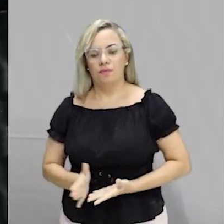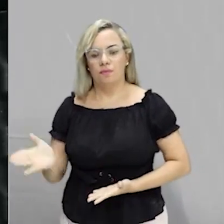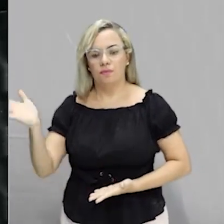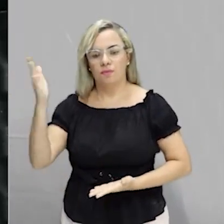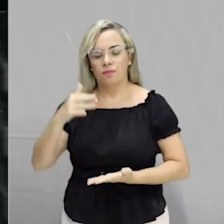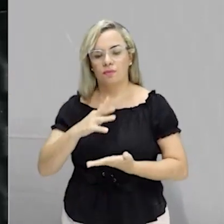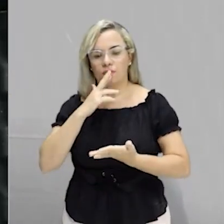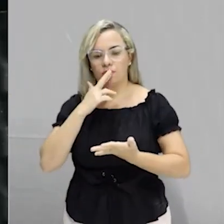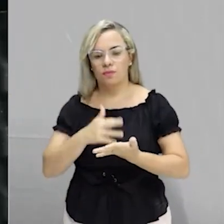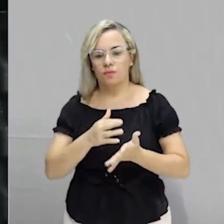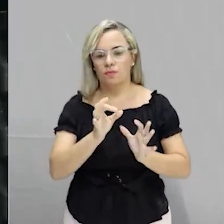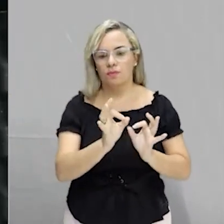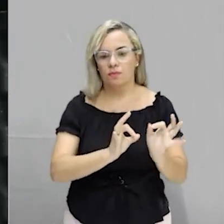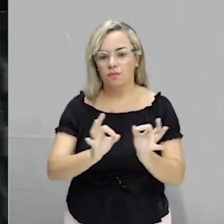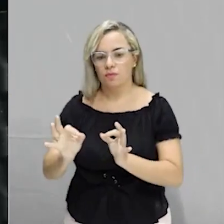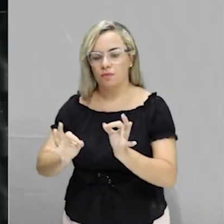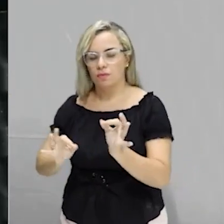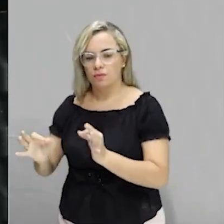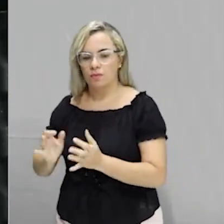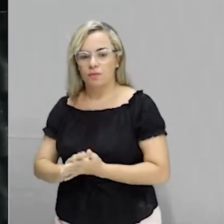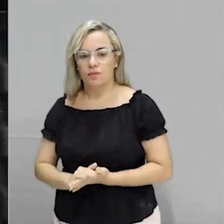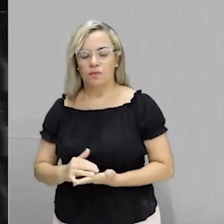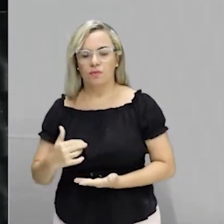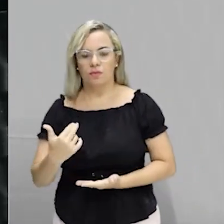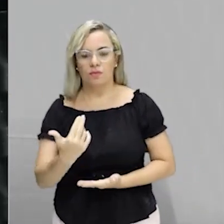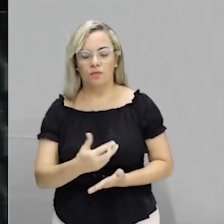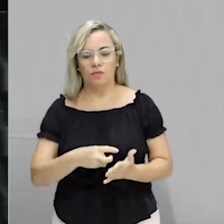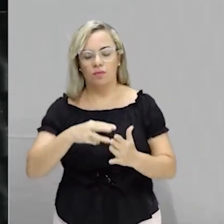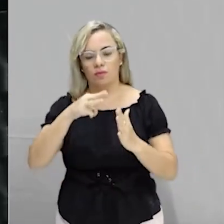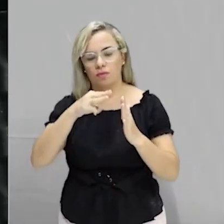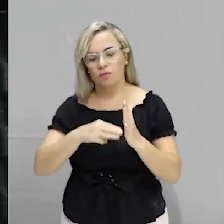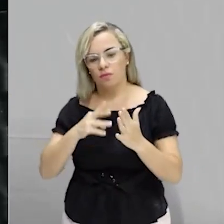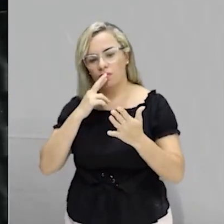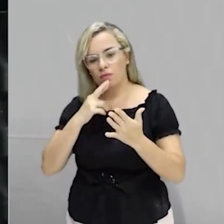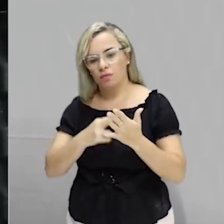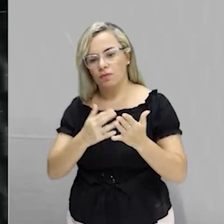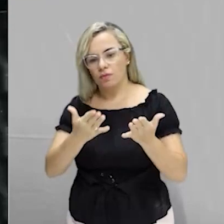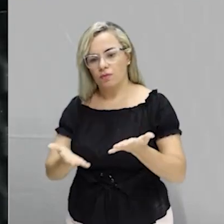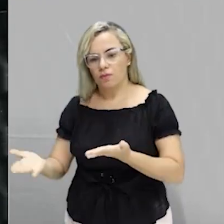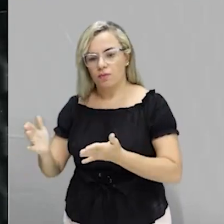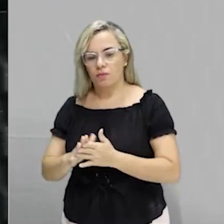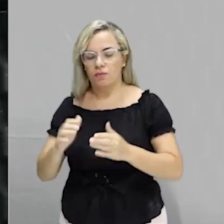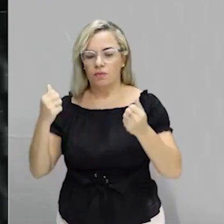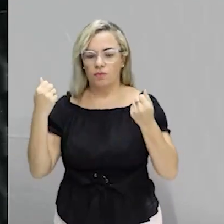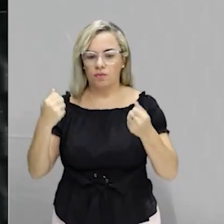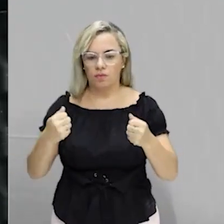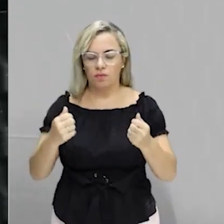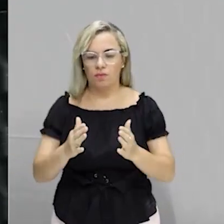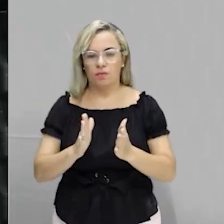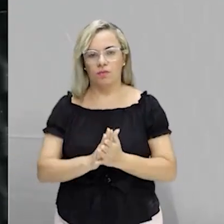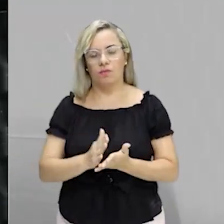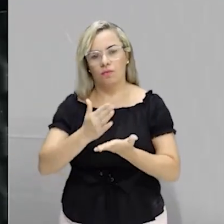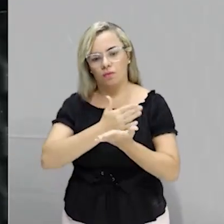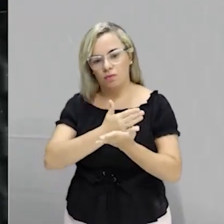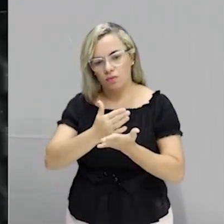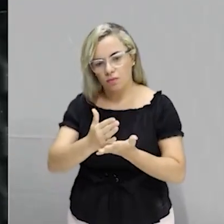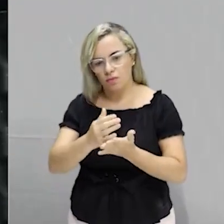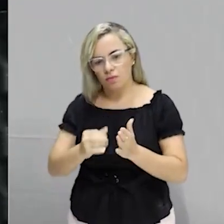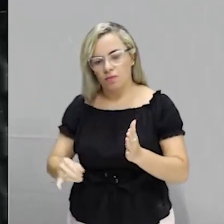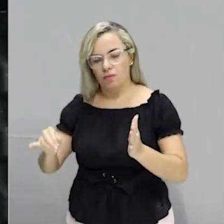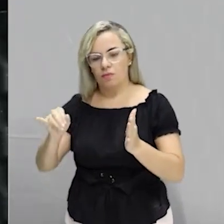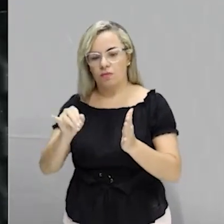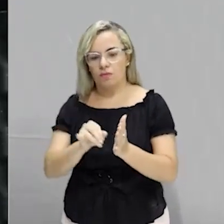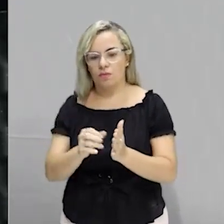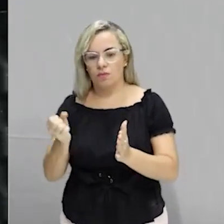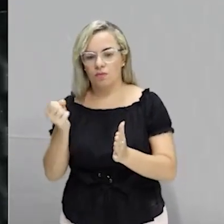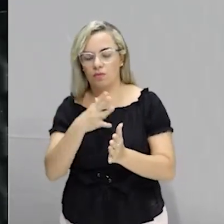vamos lá montar o nosso procedimento de resolução. Aqui eu preciso, inicialmente, identificar, né,